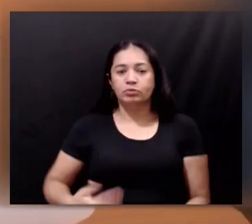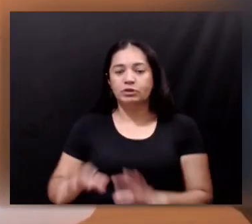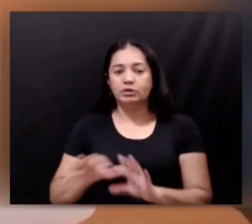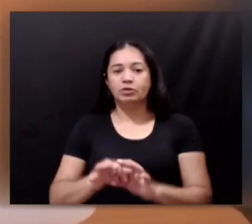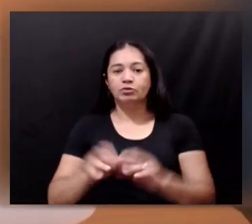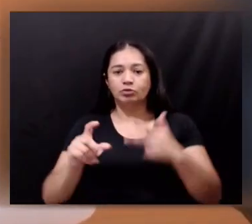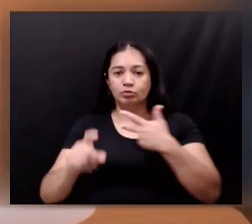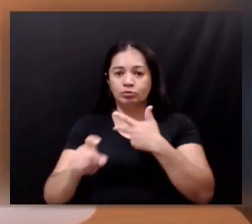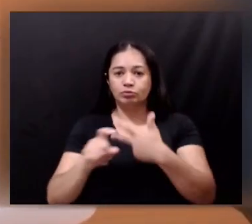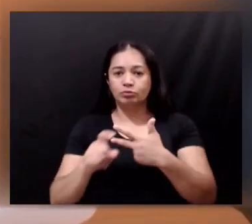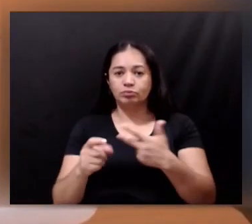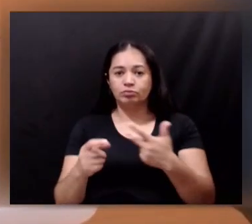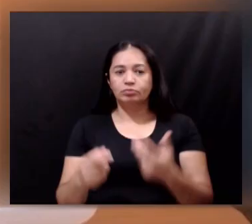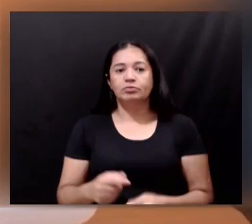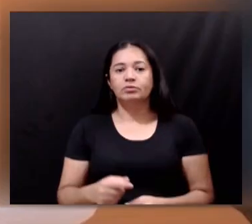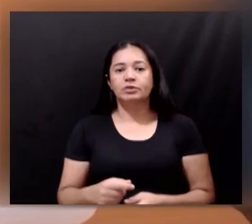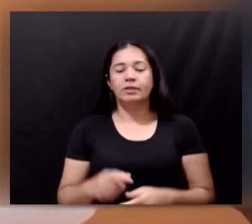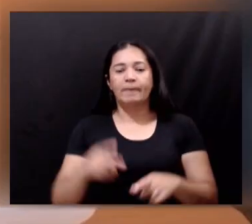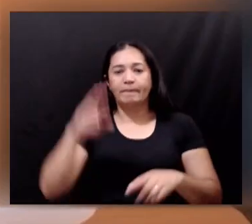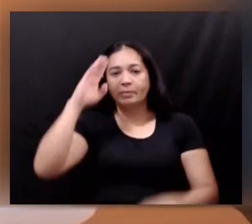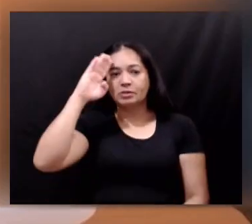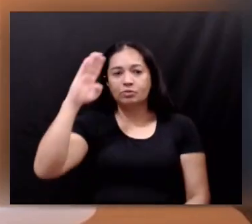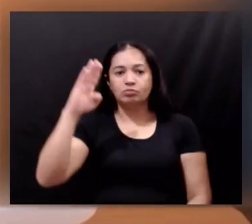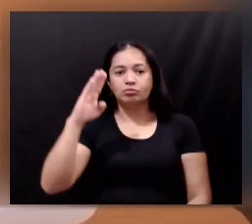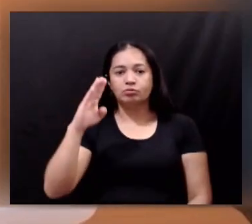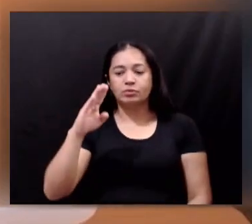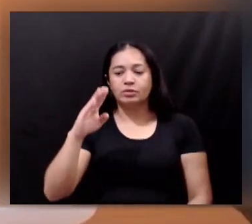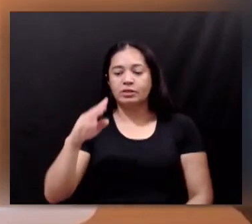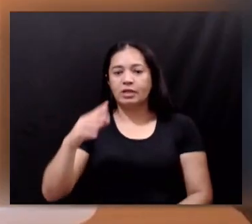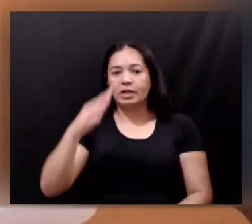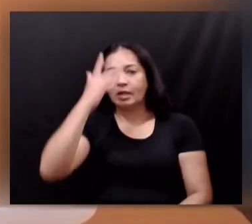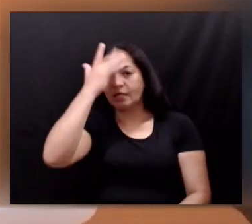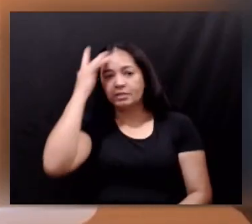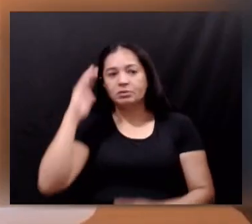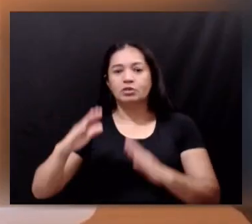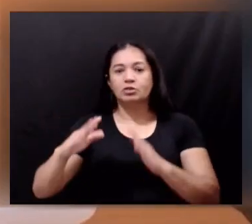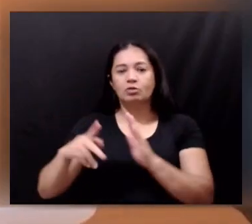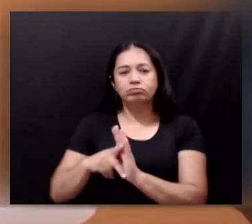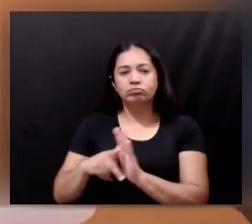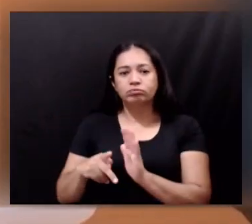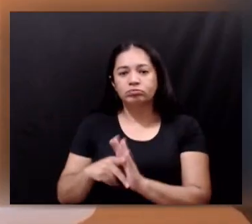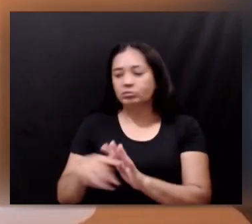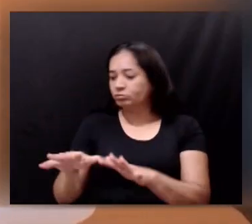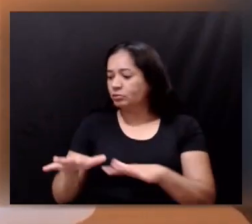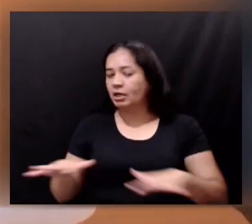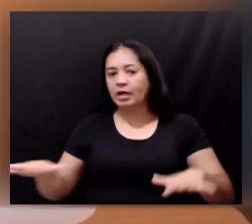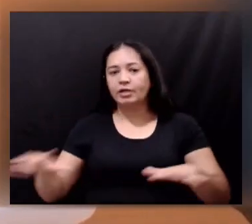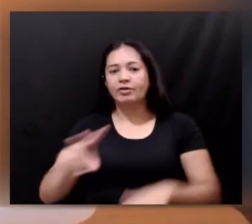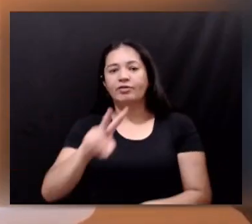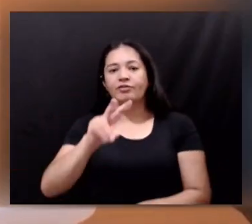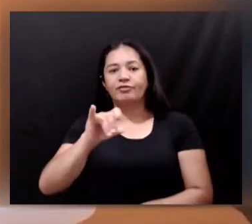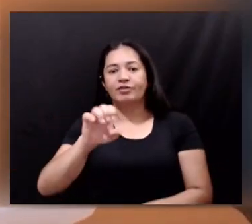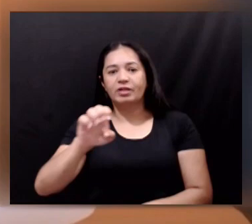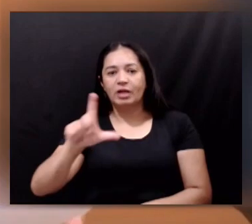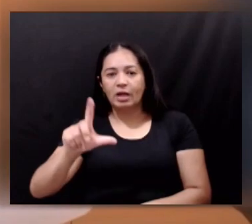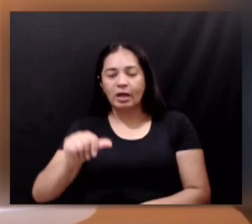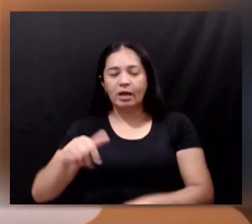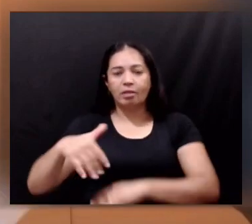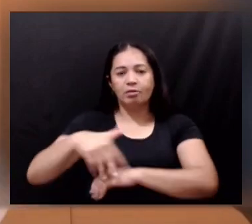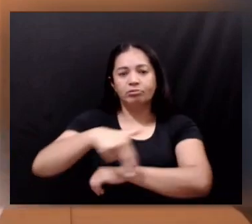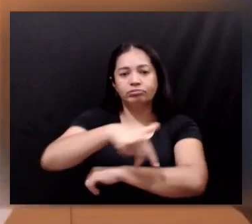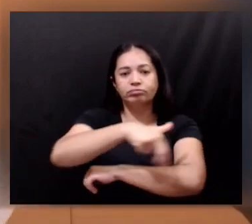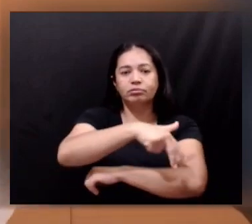alienar exclusivamente aos proprietários lindeiros área de viela de passagem de pedestres de propriedade